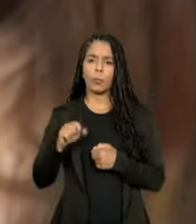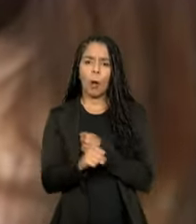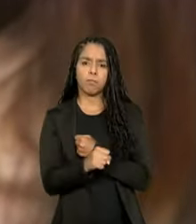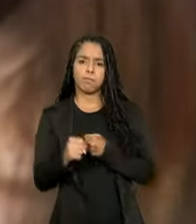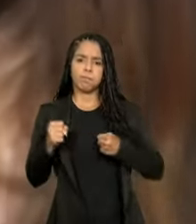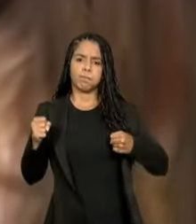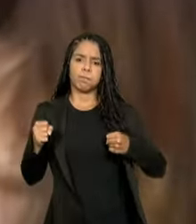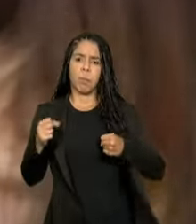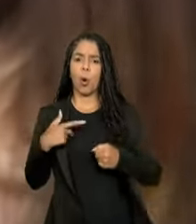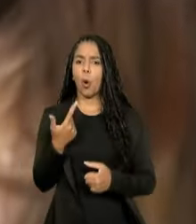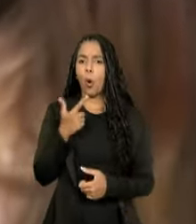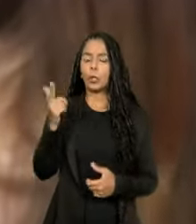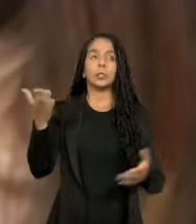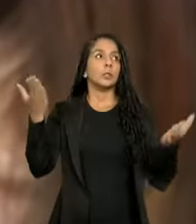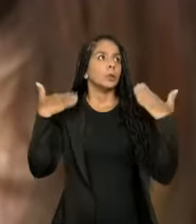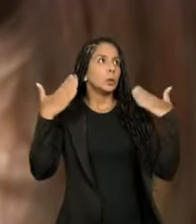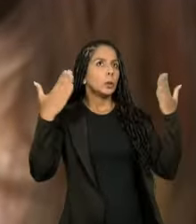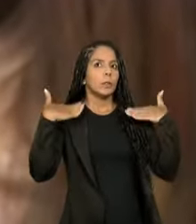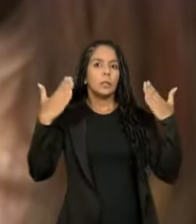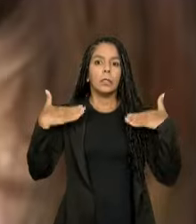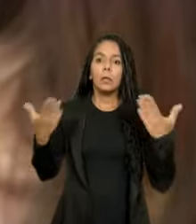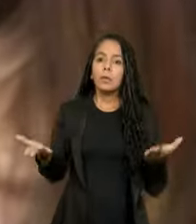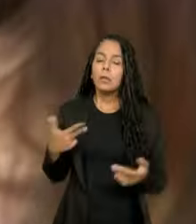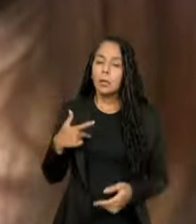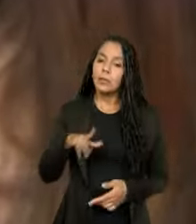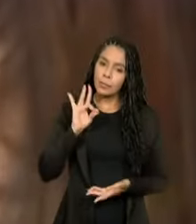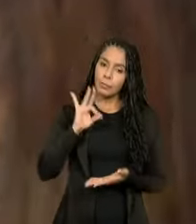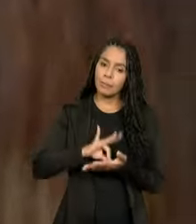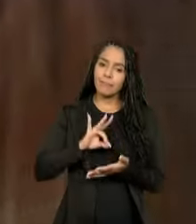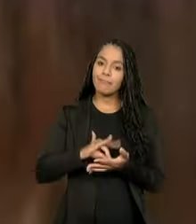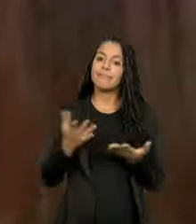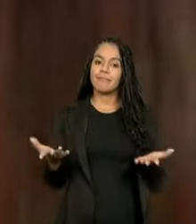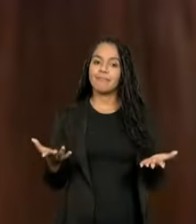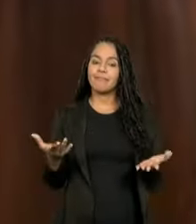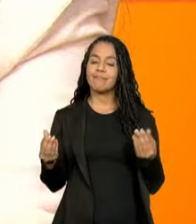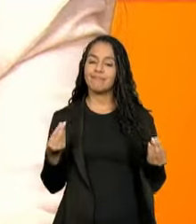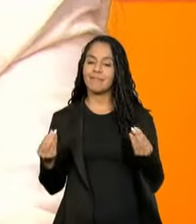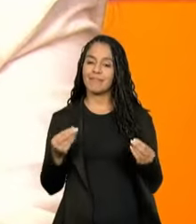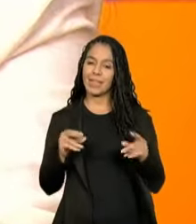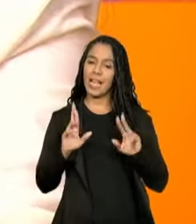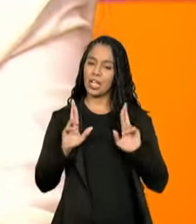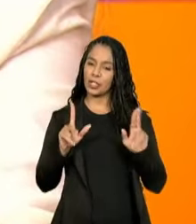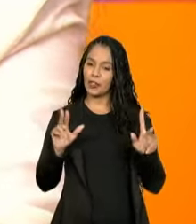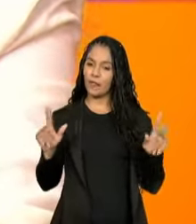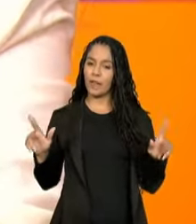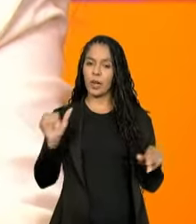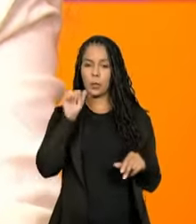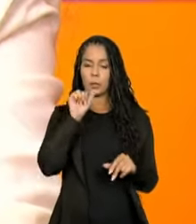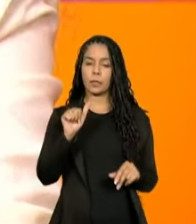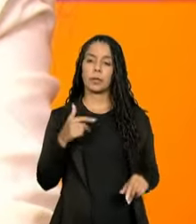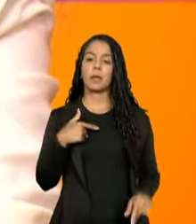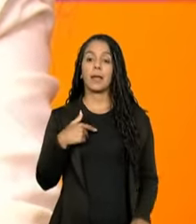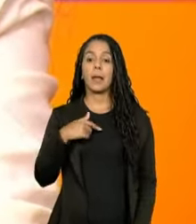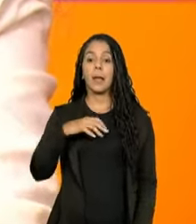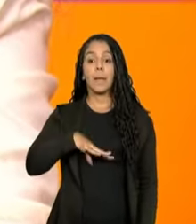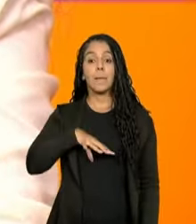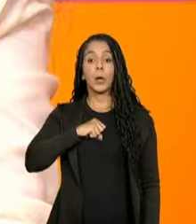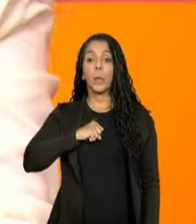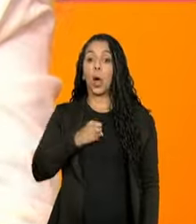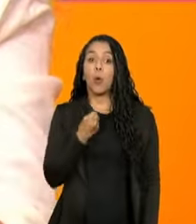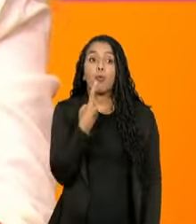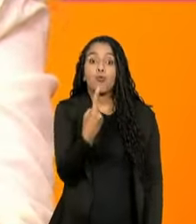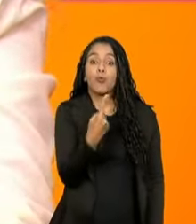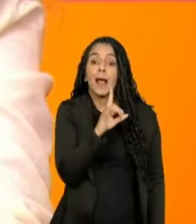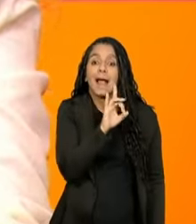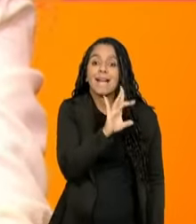engordar, outra vai mais para os calores. Sim, sim. Não é a verdade? Ela difere de mulher para mulher. A menopausa é única, ela é de cada mulher,